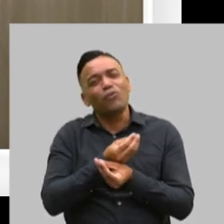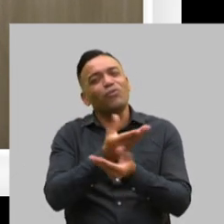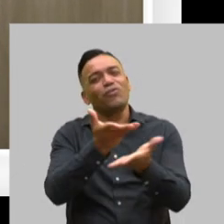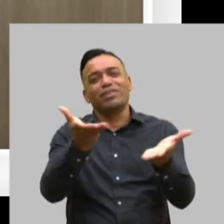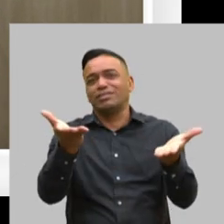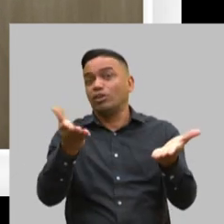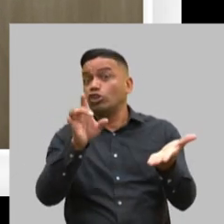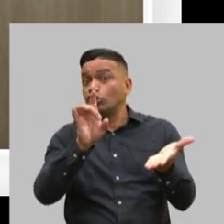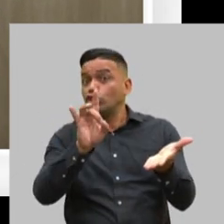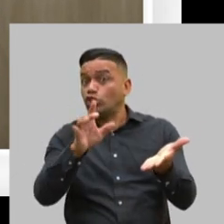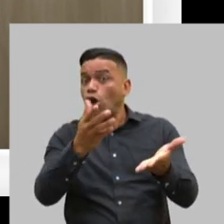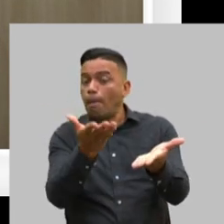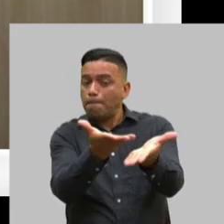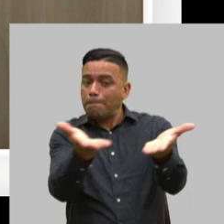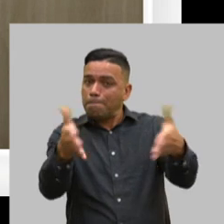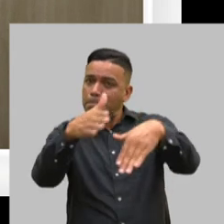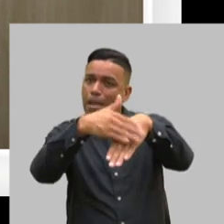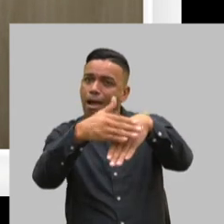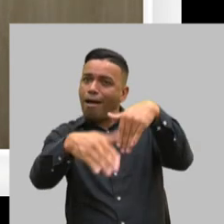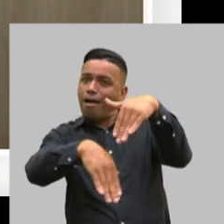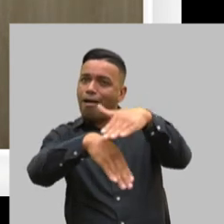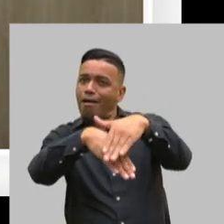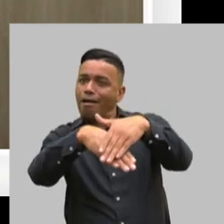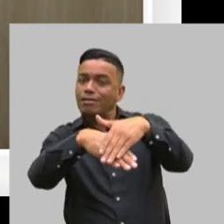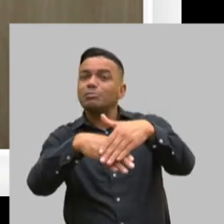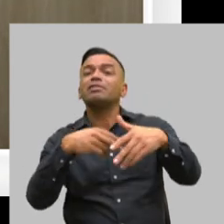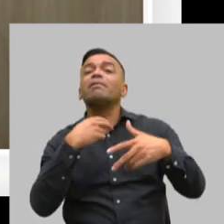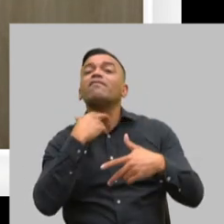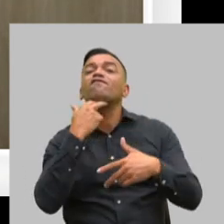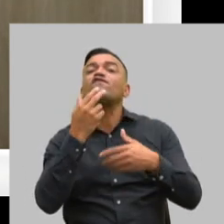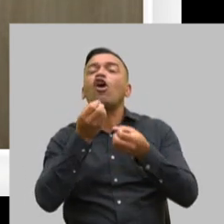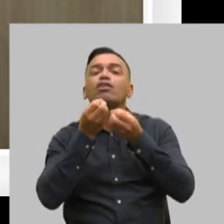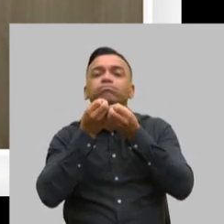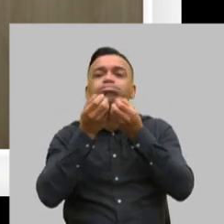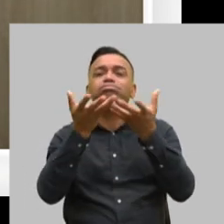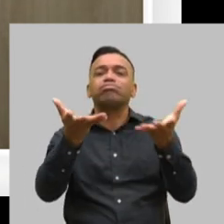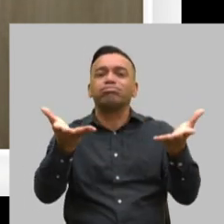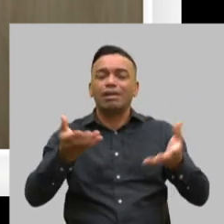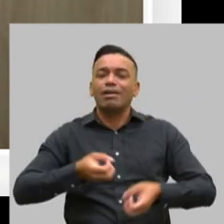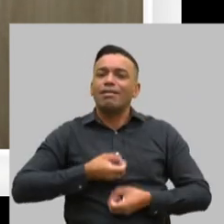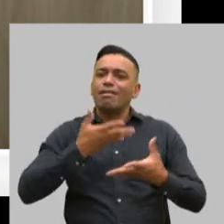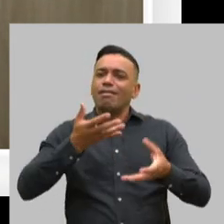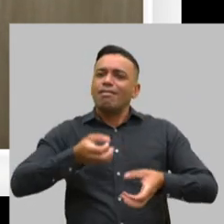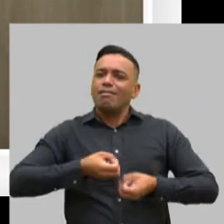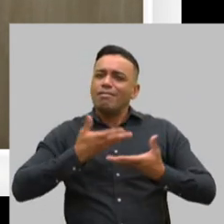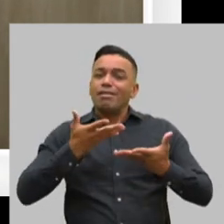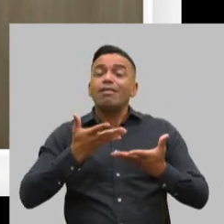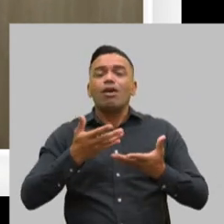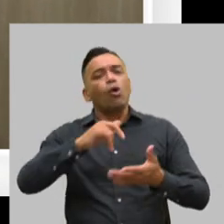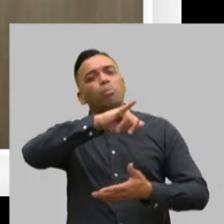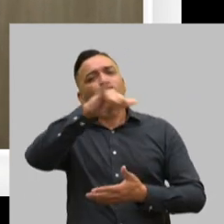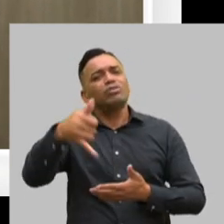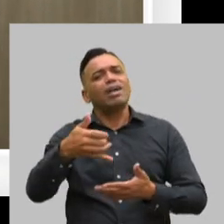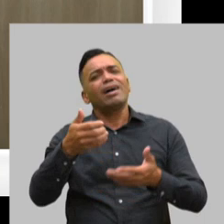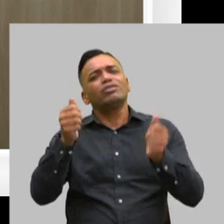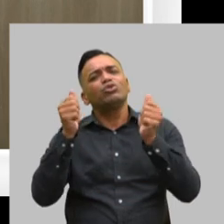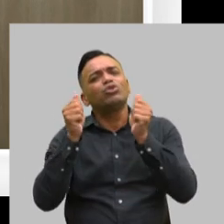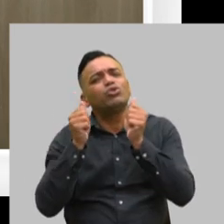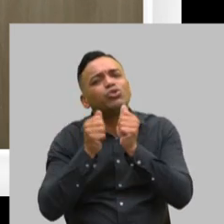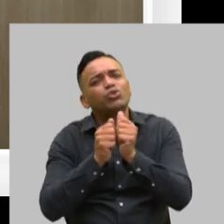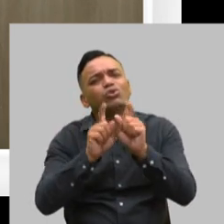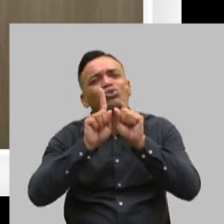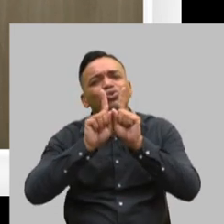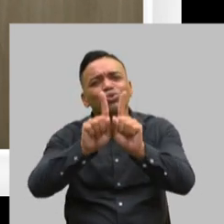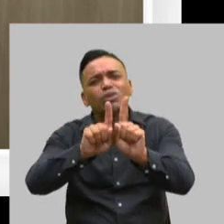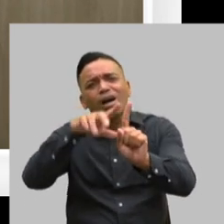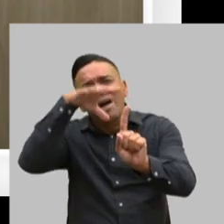só os seus braços, mas também a sua voz. Agradeço pela oportunidade de ter caminhado e aprendido